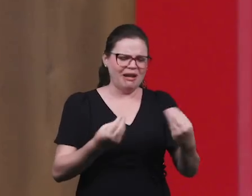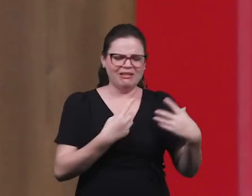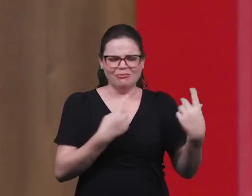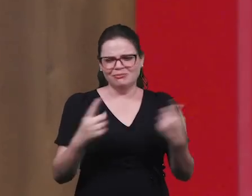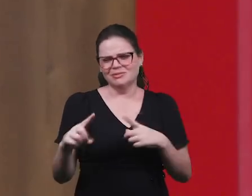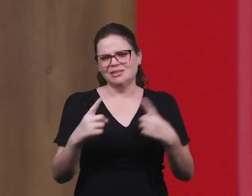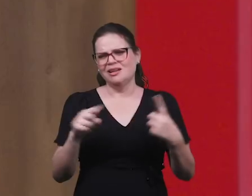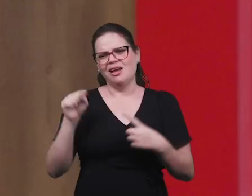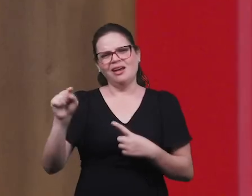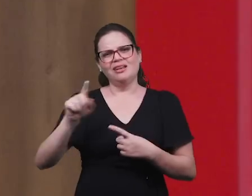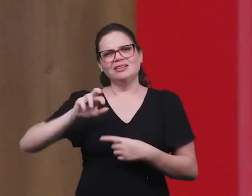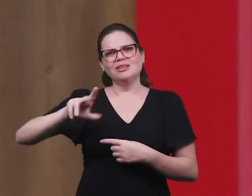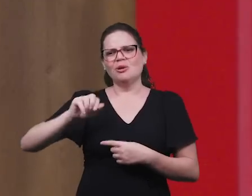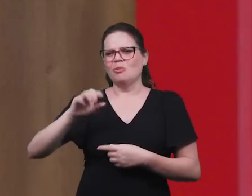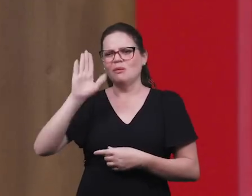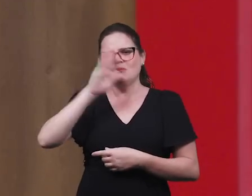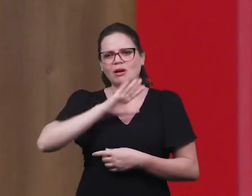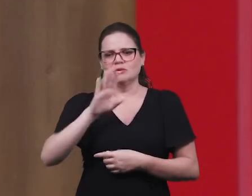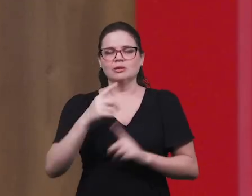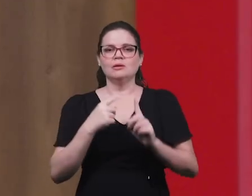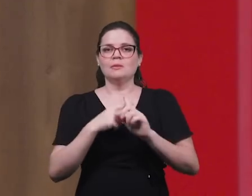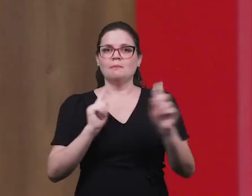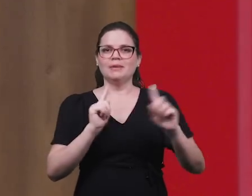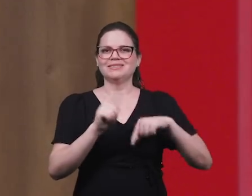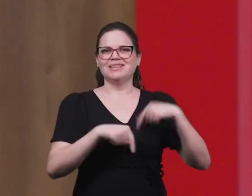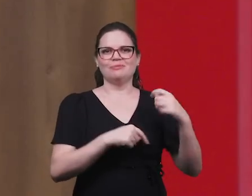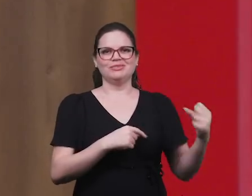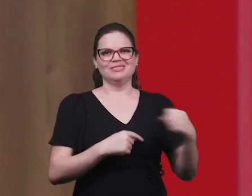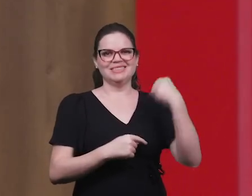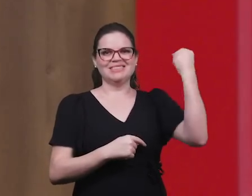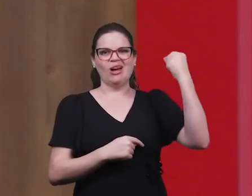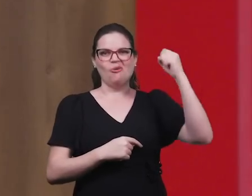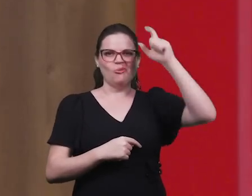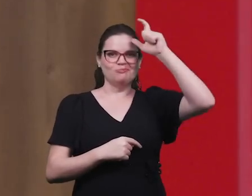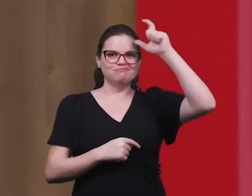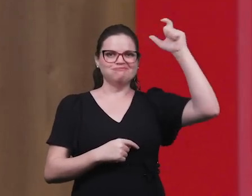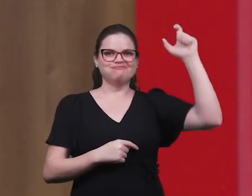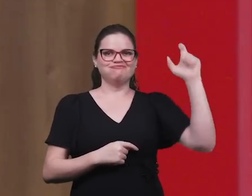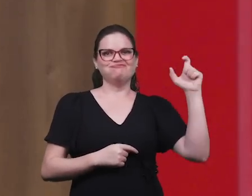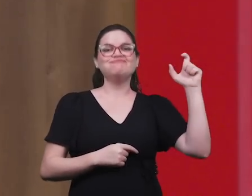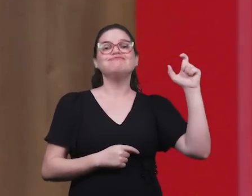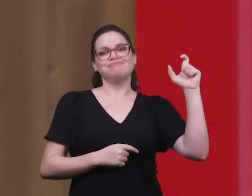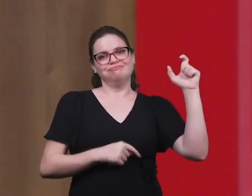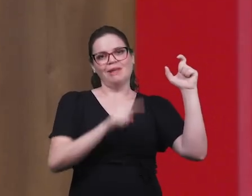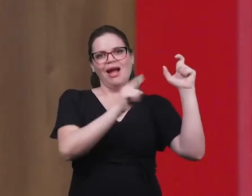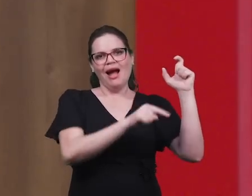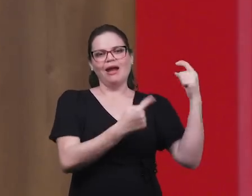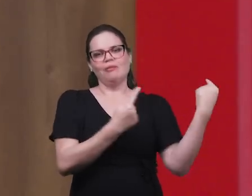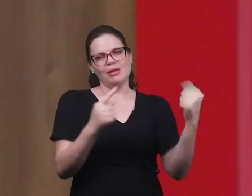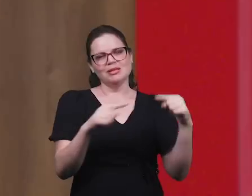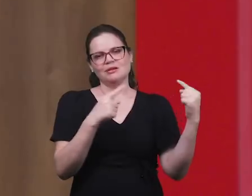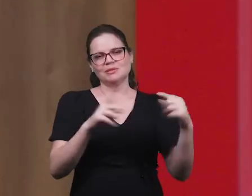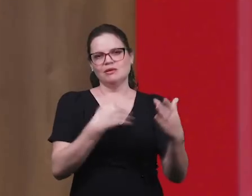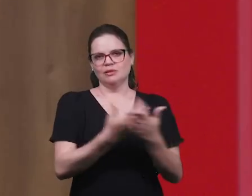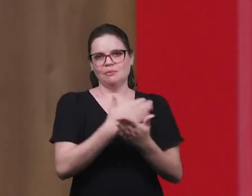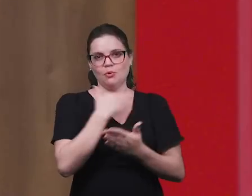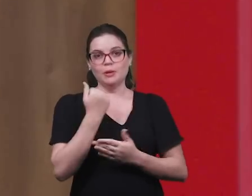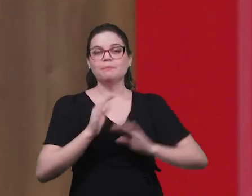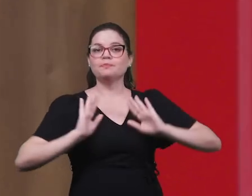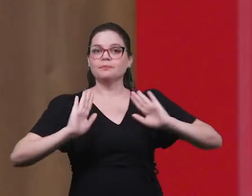ele não quer meu mal, mas depois ele vai ficar tão oprimido que ele acaba continuando até a sua morte. Mas imagine os homens de